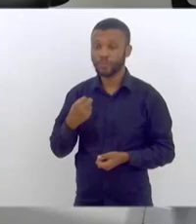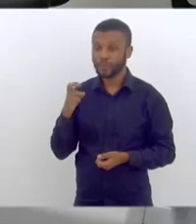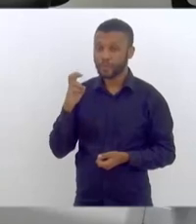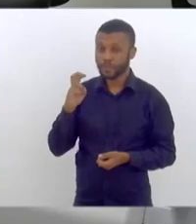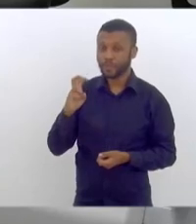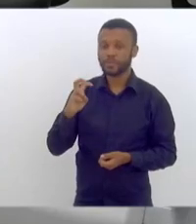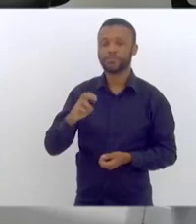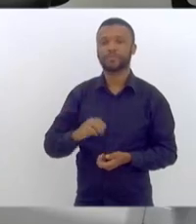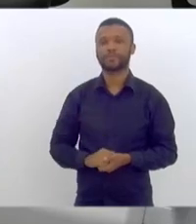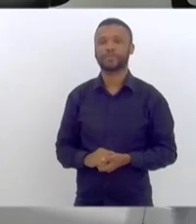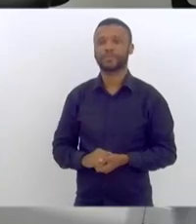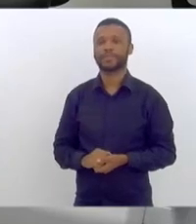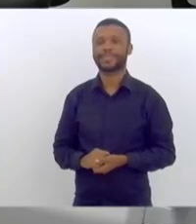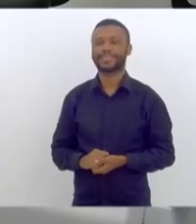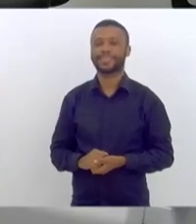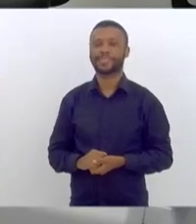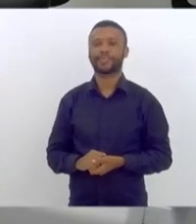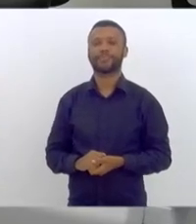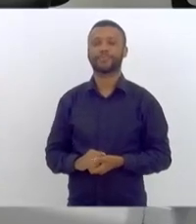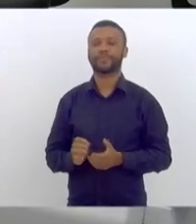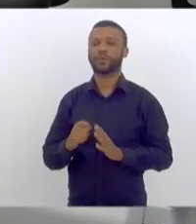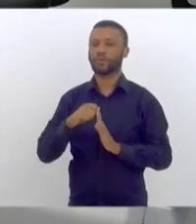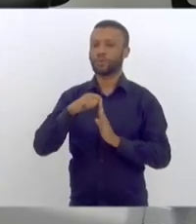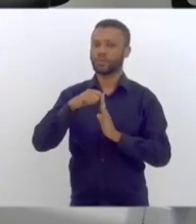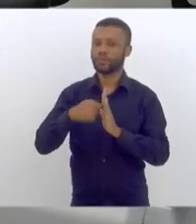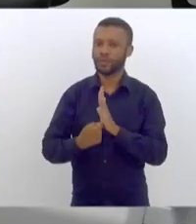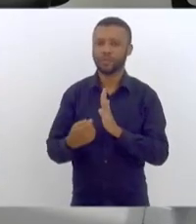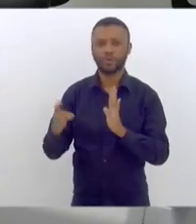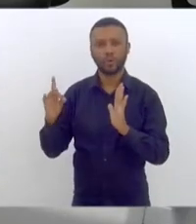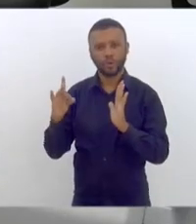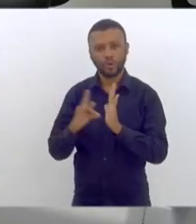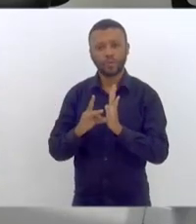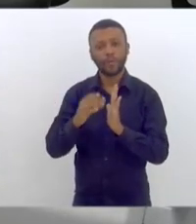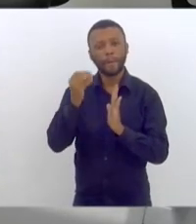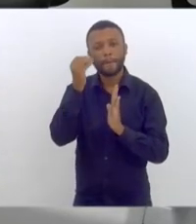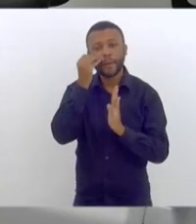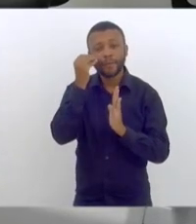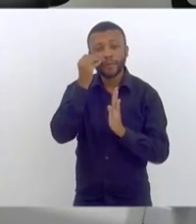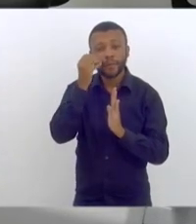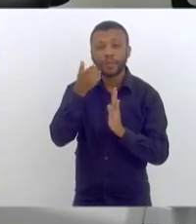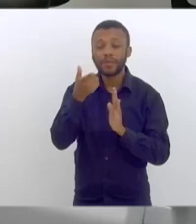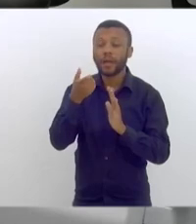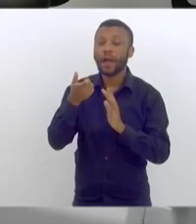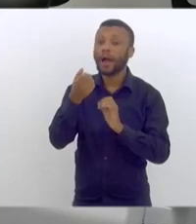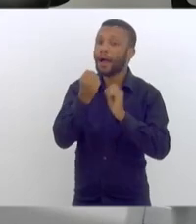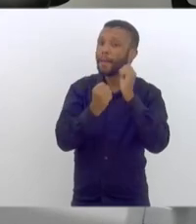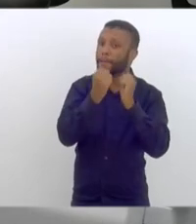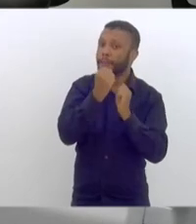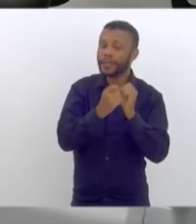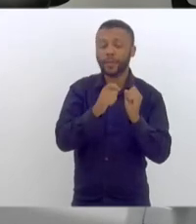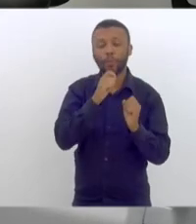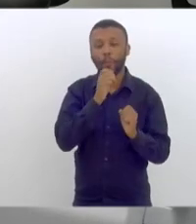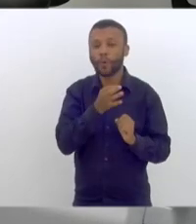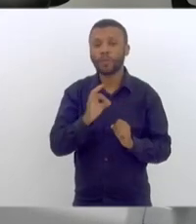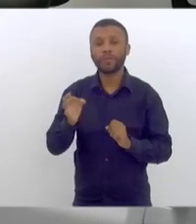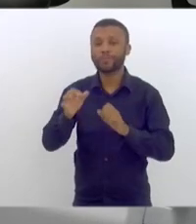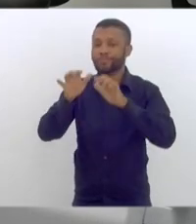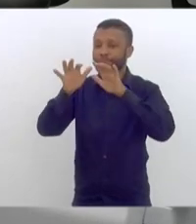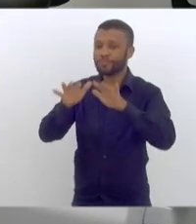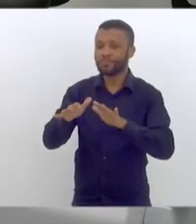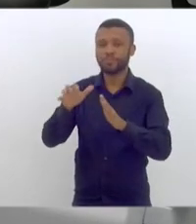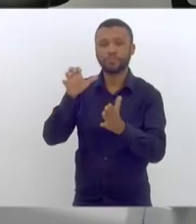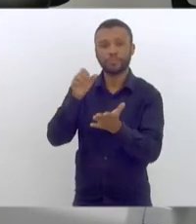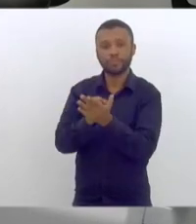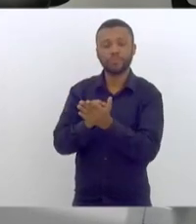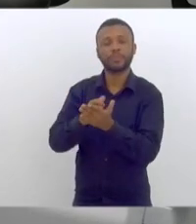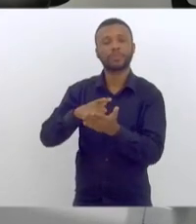aqui o texto original previa verificação de que a empresa beneficiária não constasse no cadastro de empregadores que tenham